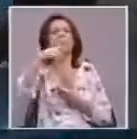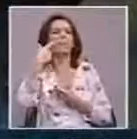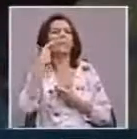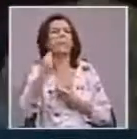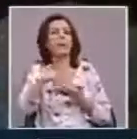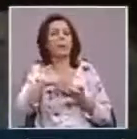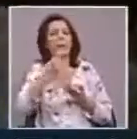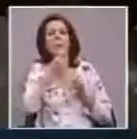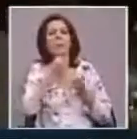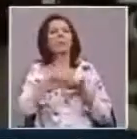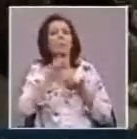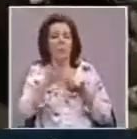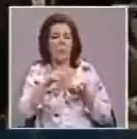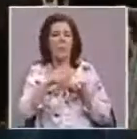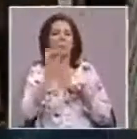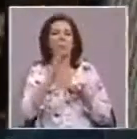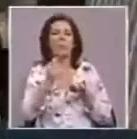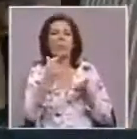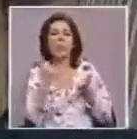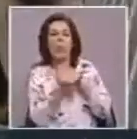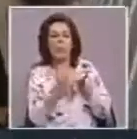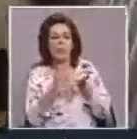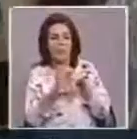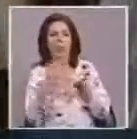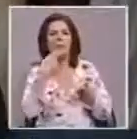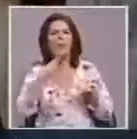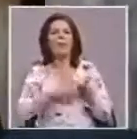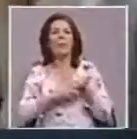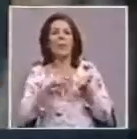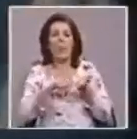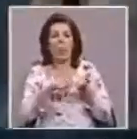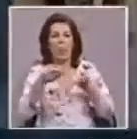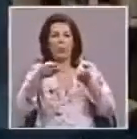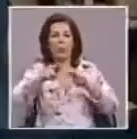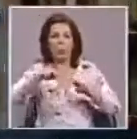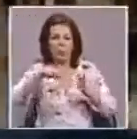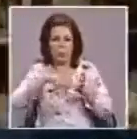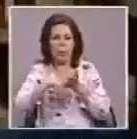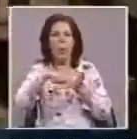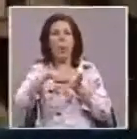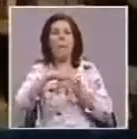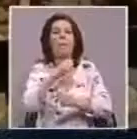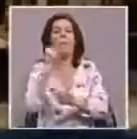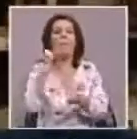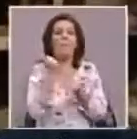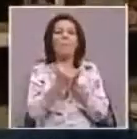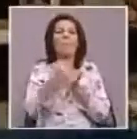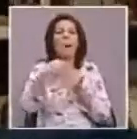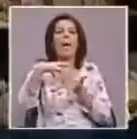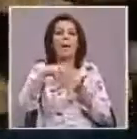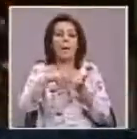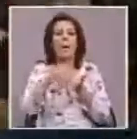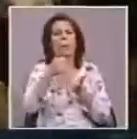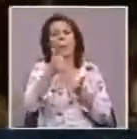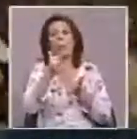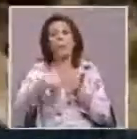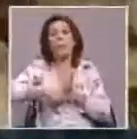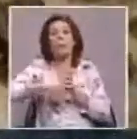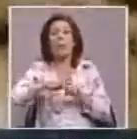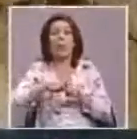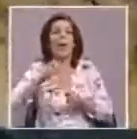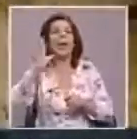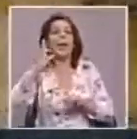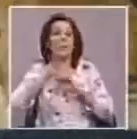Estrela, tem que ter a denominação de origem, o selo de certificação e a marca de caseína, que é o BI do queijo. Não tendo